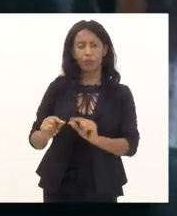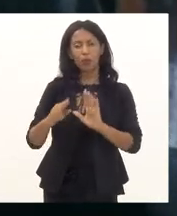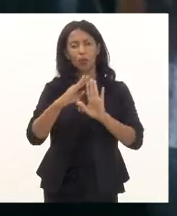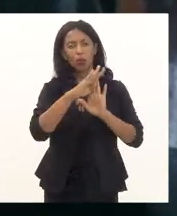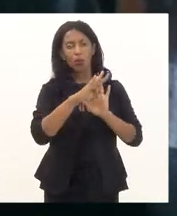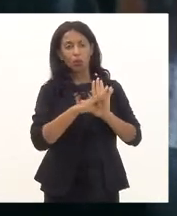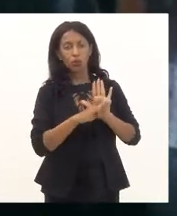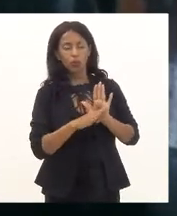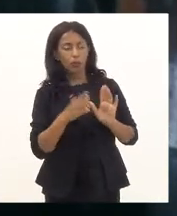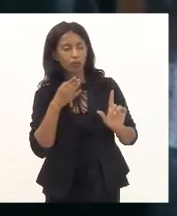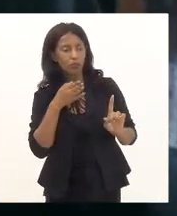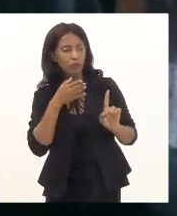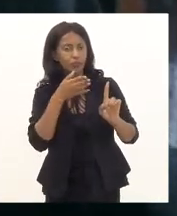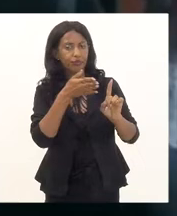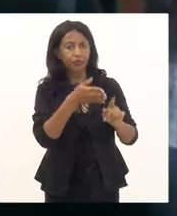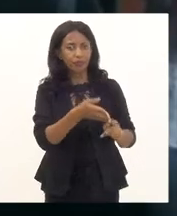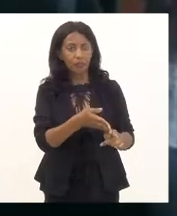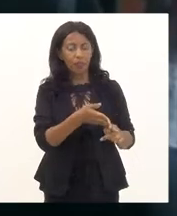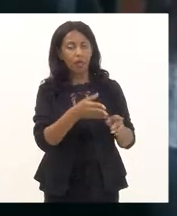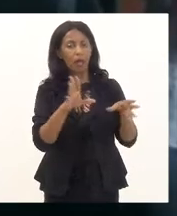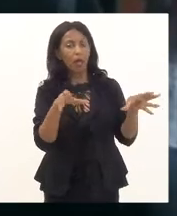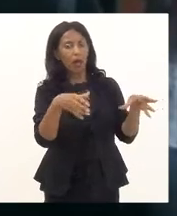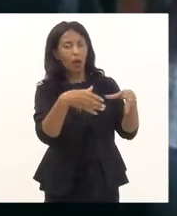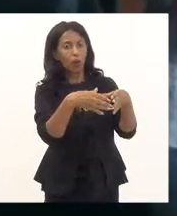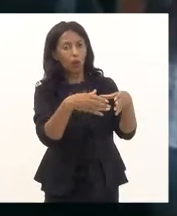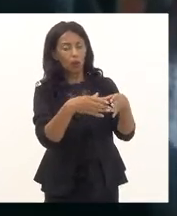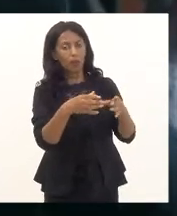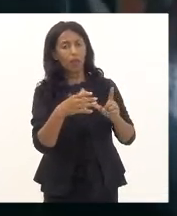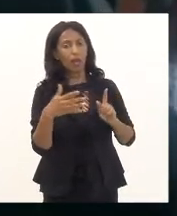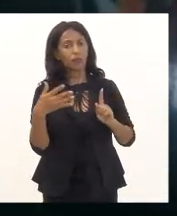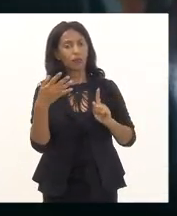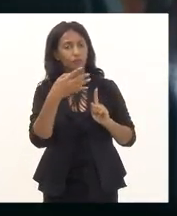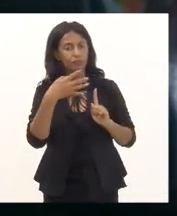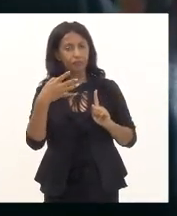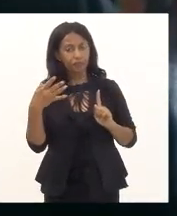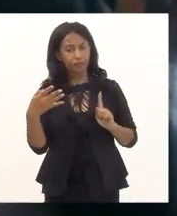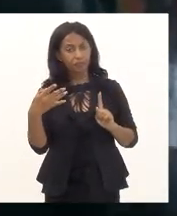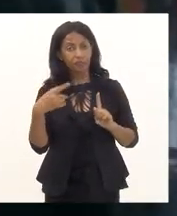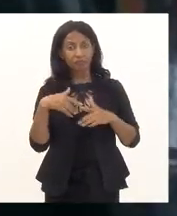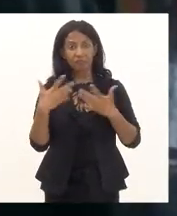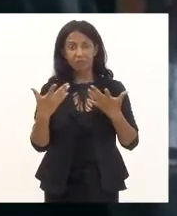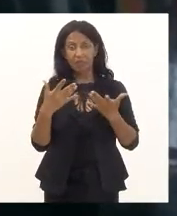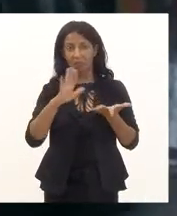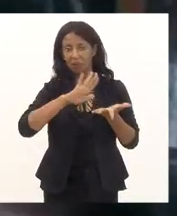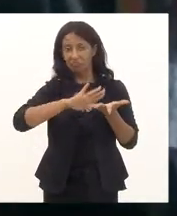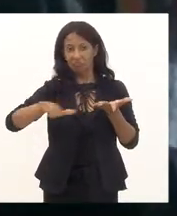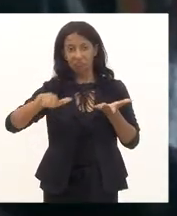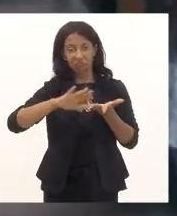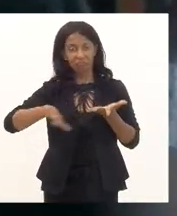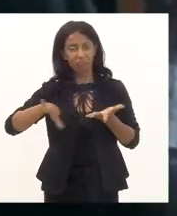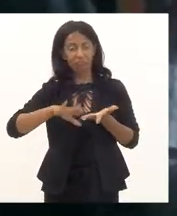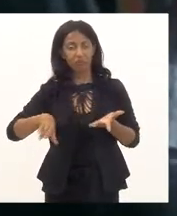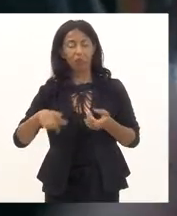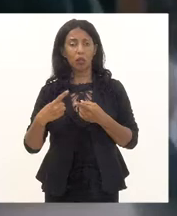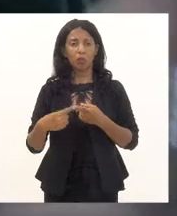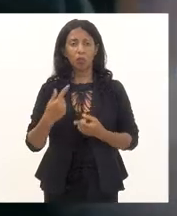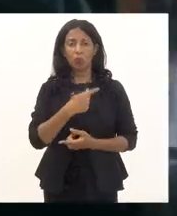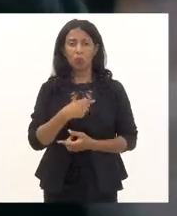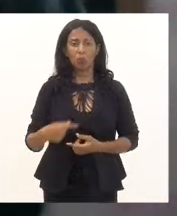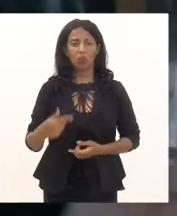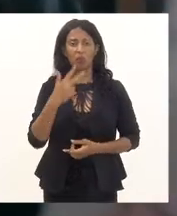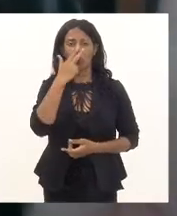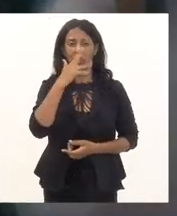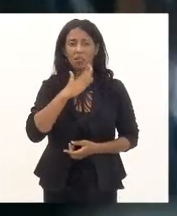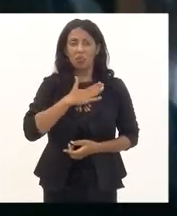programas direcionados à comunidade LGBT praticamente foram deletados, porque esse governo não gosta